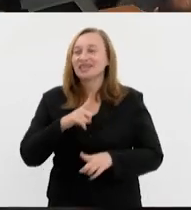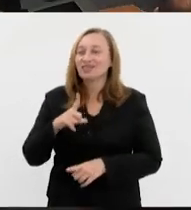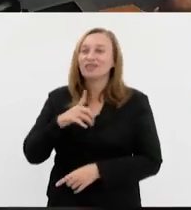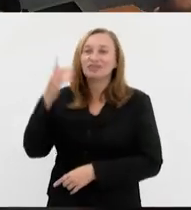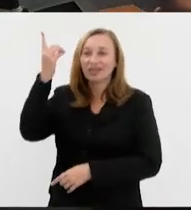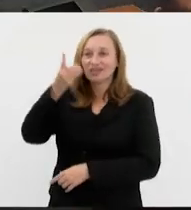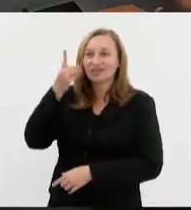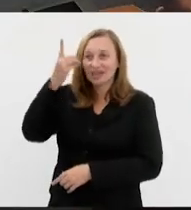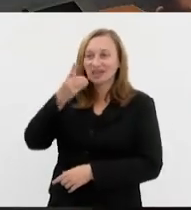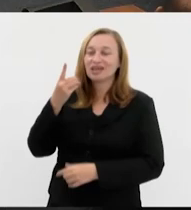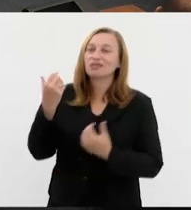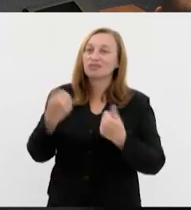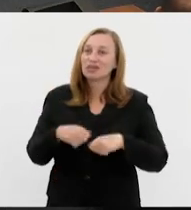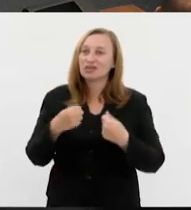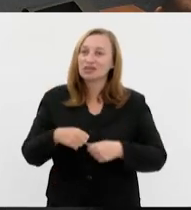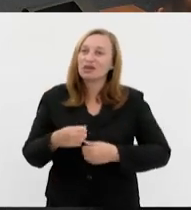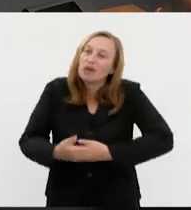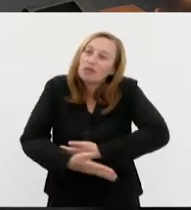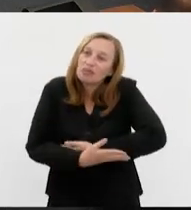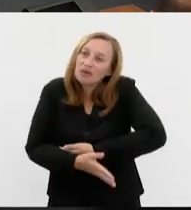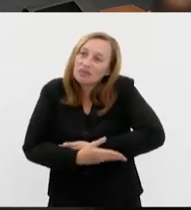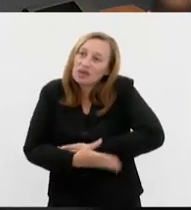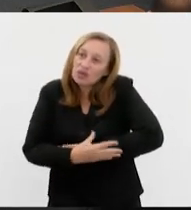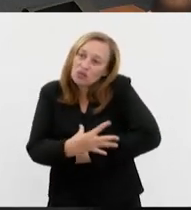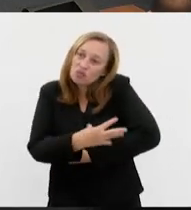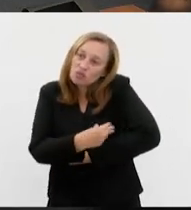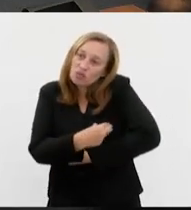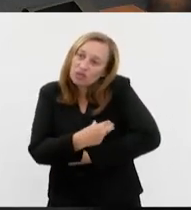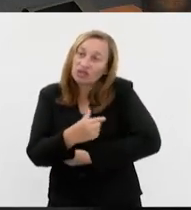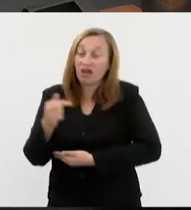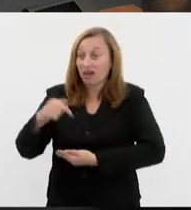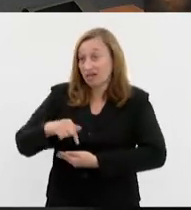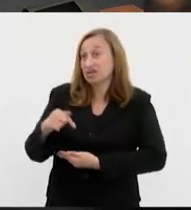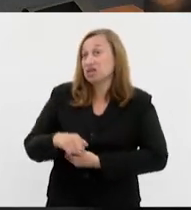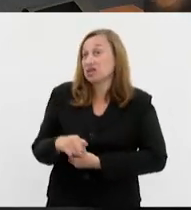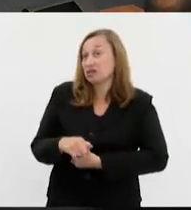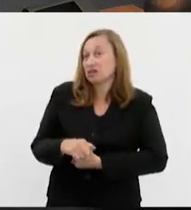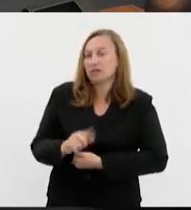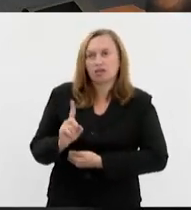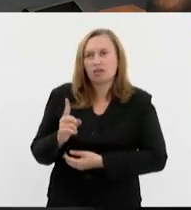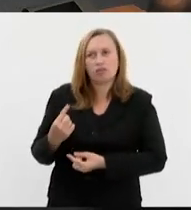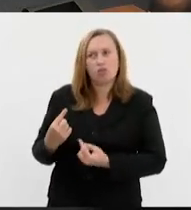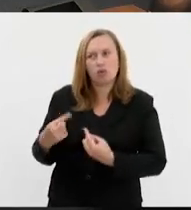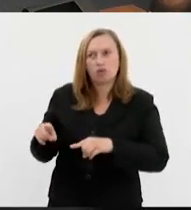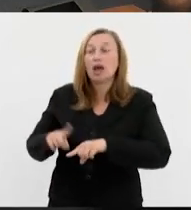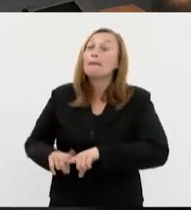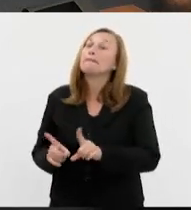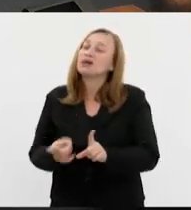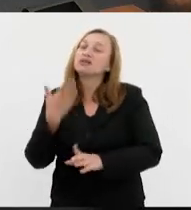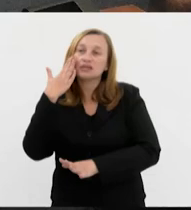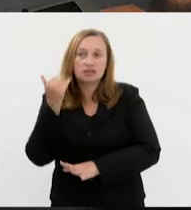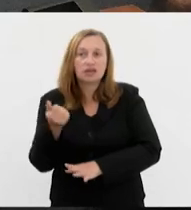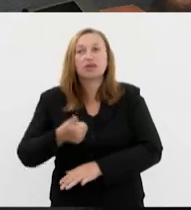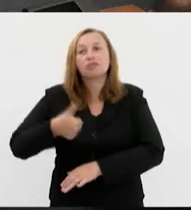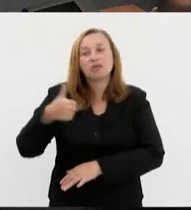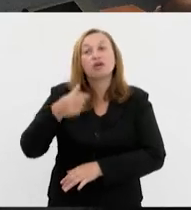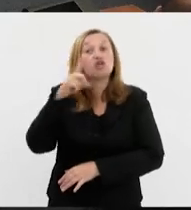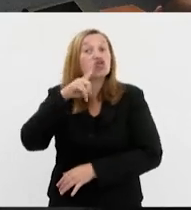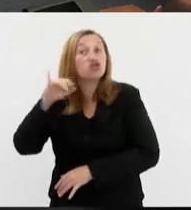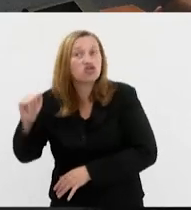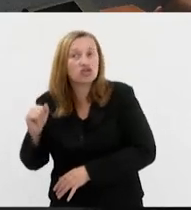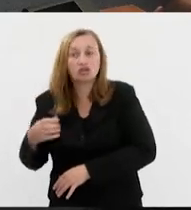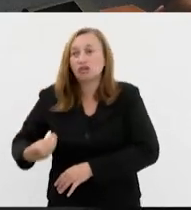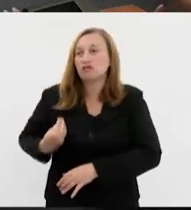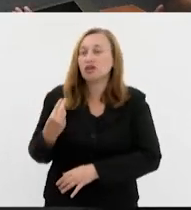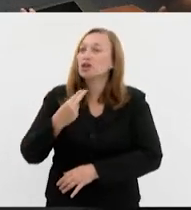que trazer os seus bebês para amamentar, nada contra, mas a gente sabe que nos primeiros dias de vida o bebê